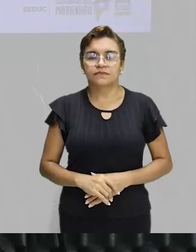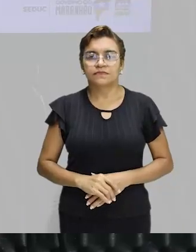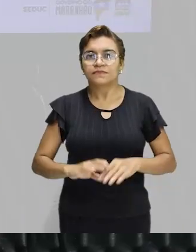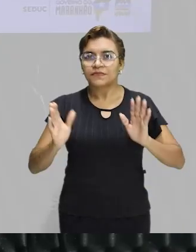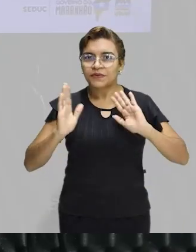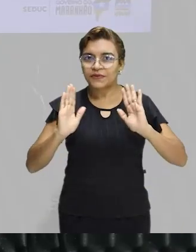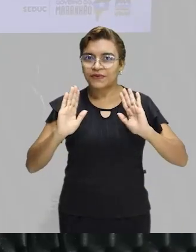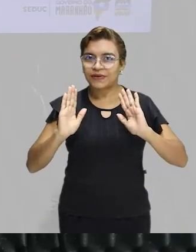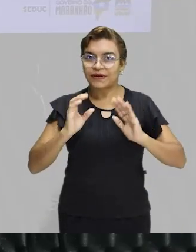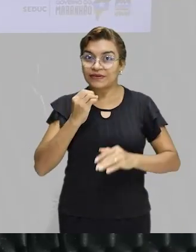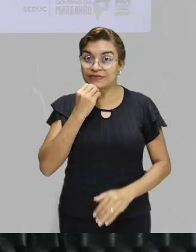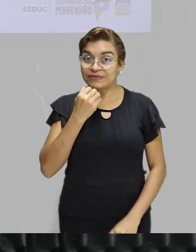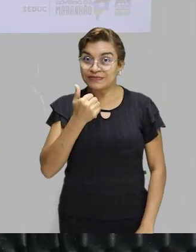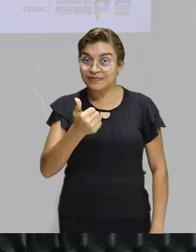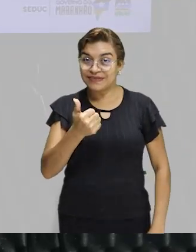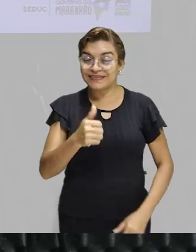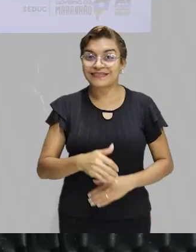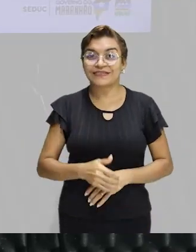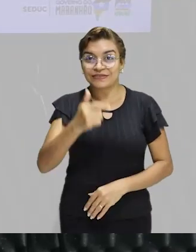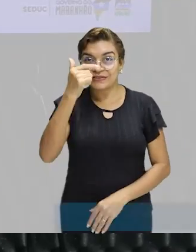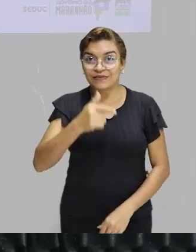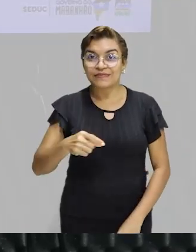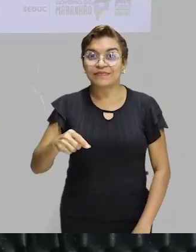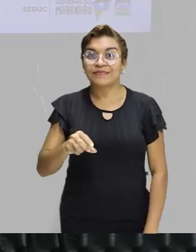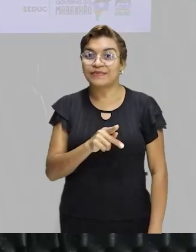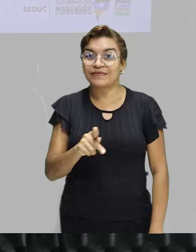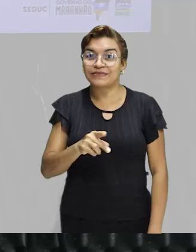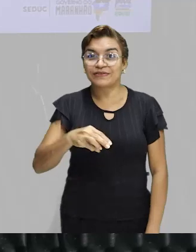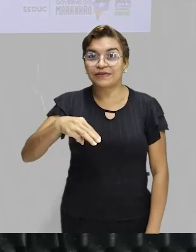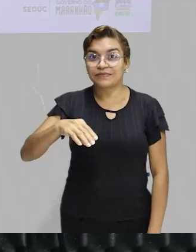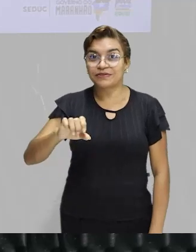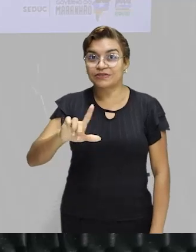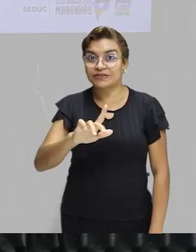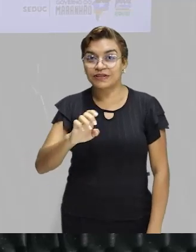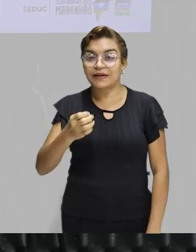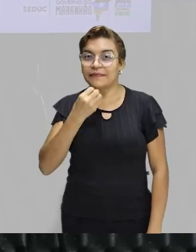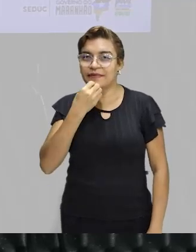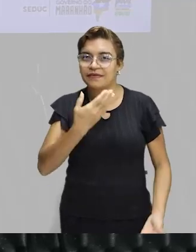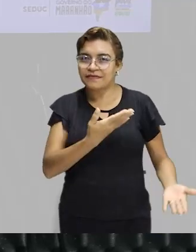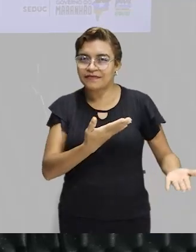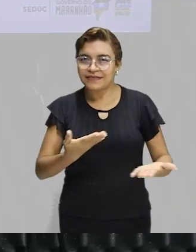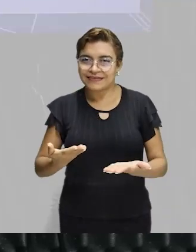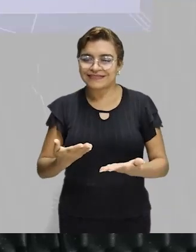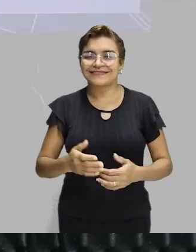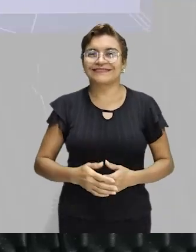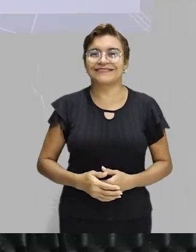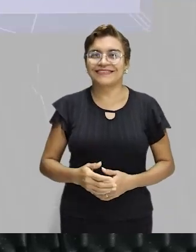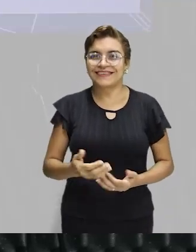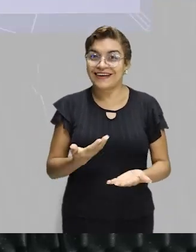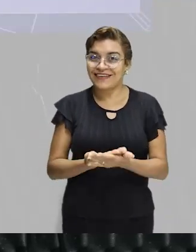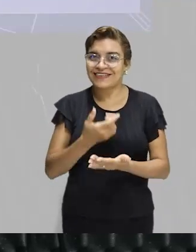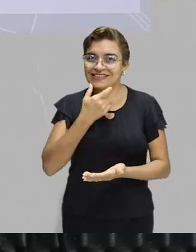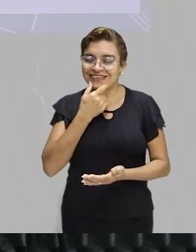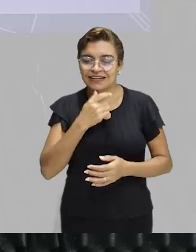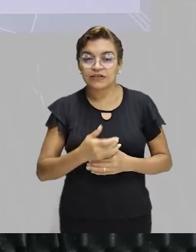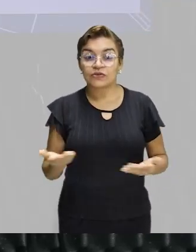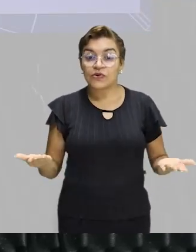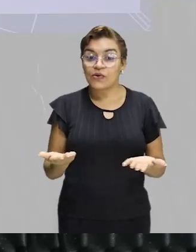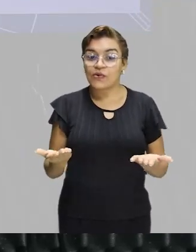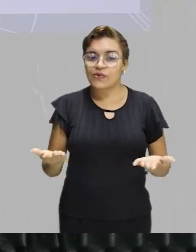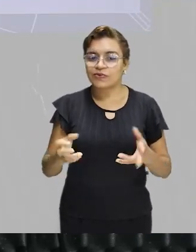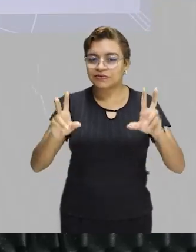Hello everybody, welcome to our English class. Olá pessoal, sejam bem-vindos à aula de inglês. Eu sou a professora Michele. Hoje nós vamos falar de